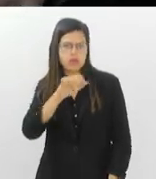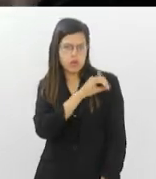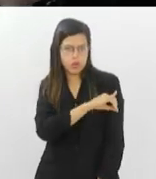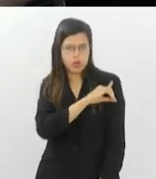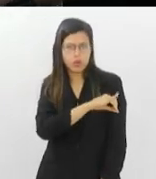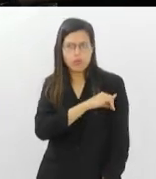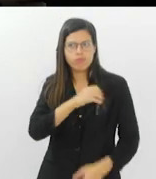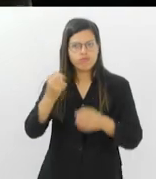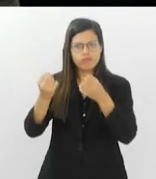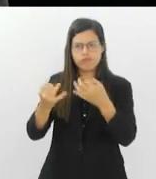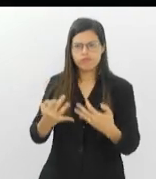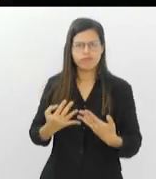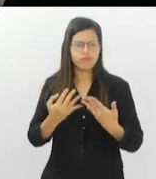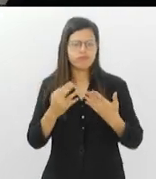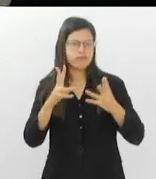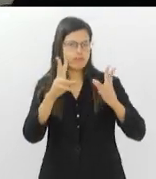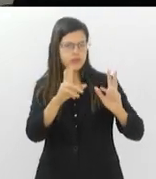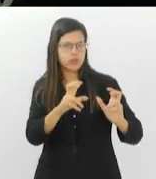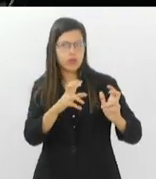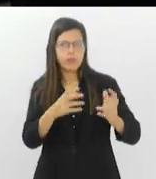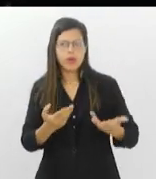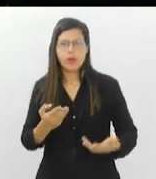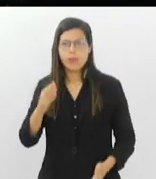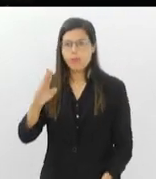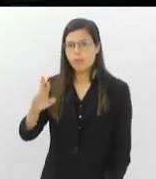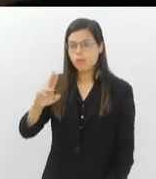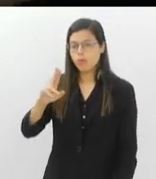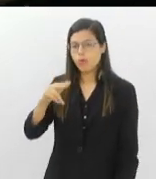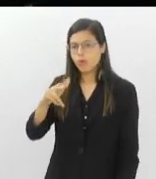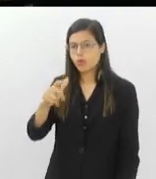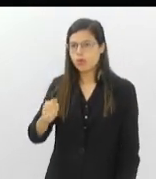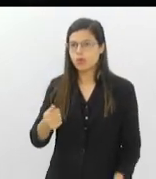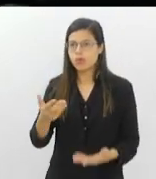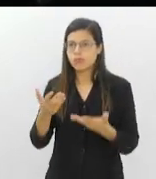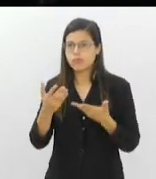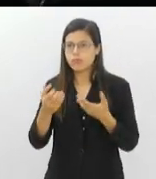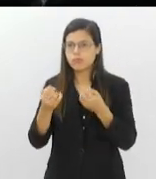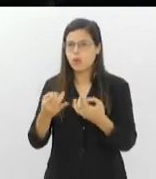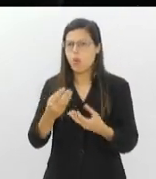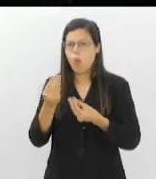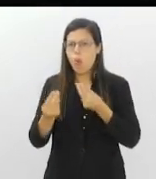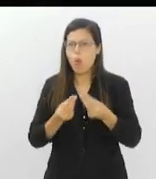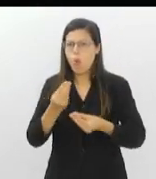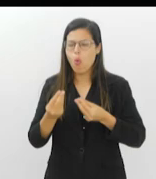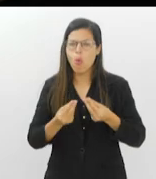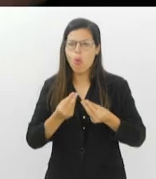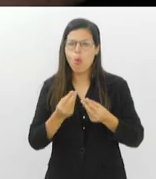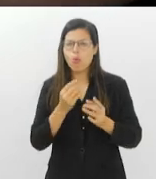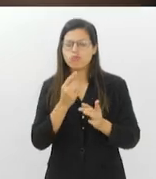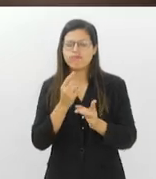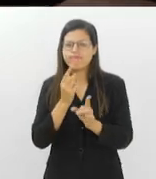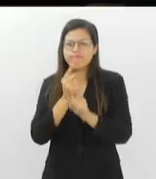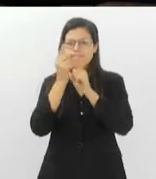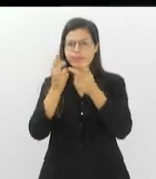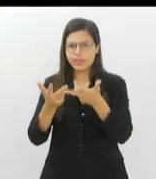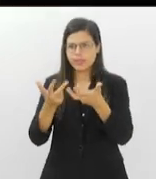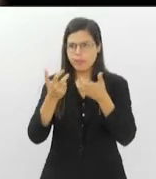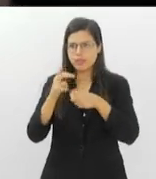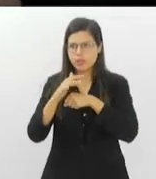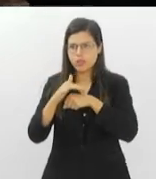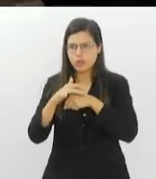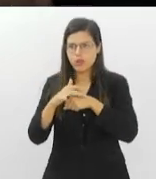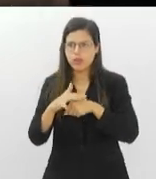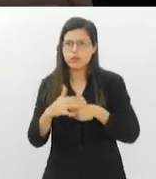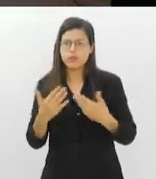essa questão. Bruna, primeiro eu queria que você falasse para a gente como que se detecta essa doença. Bom dia. Na verdade, todas as doenças